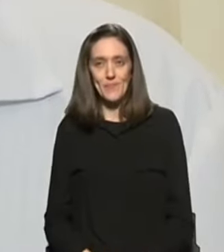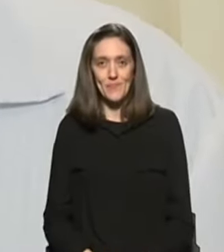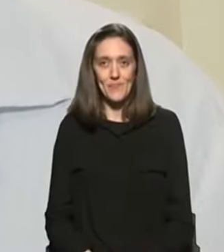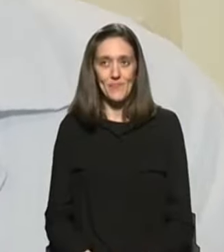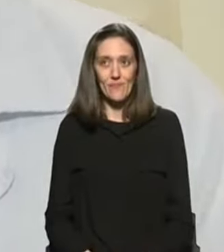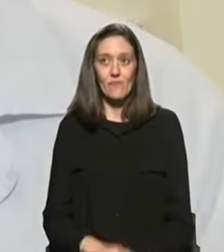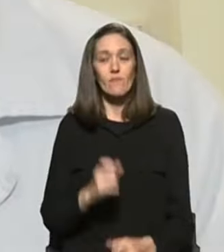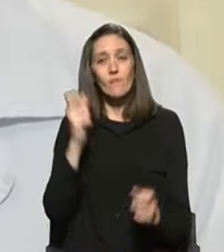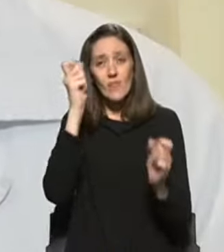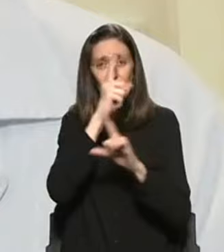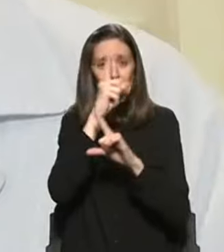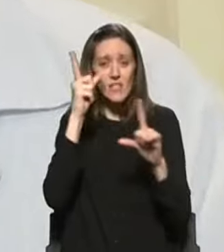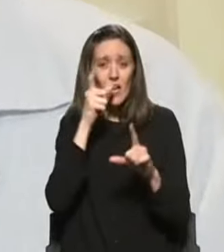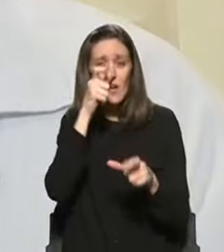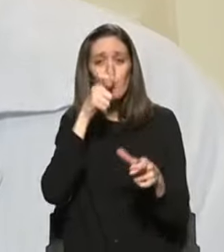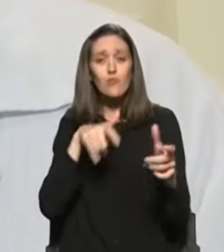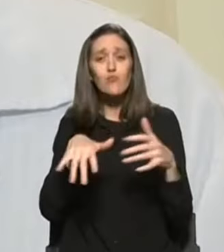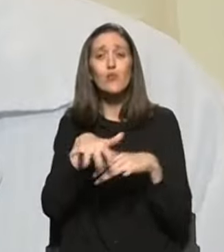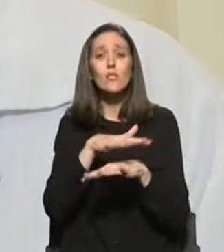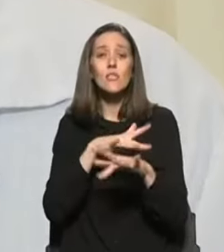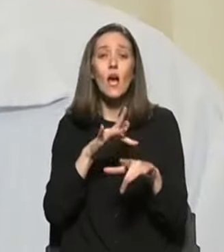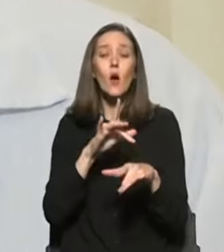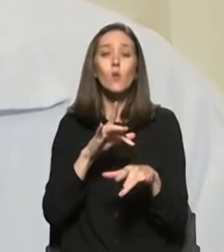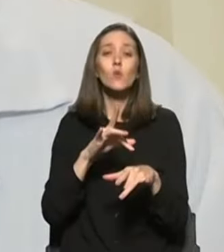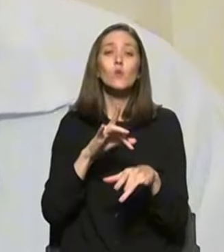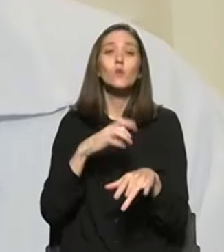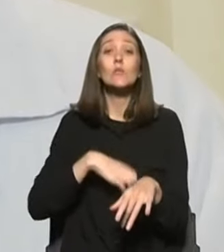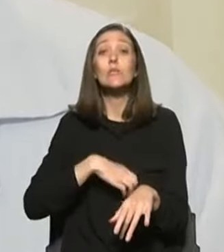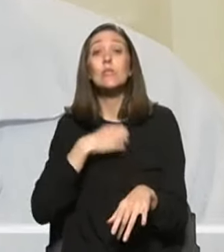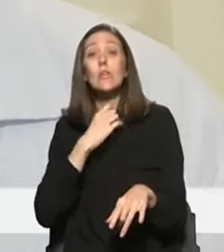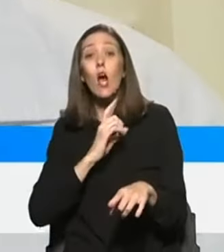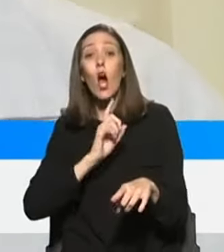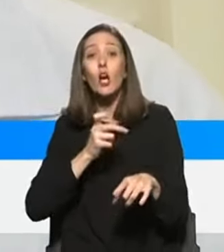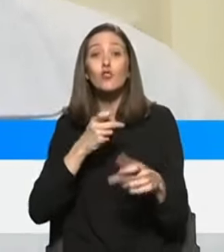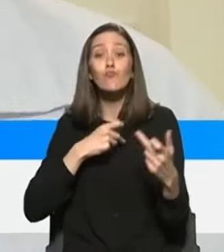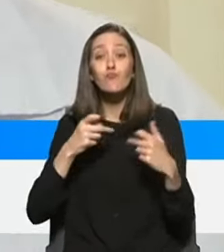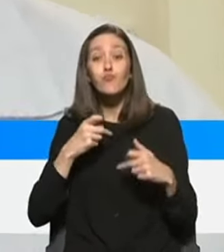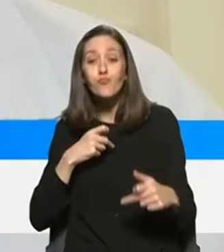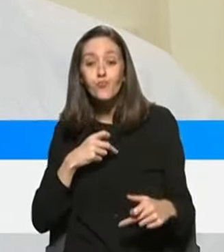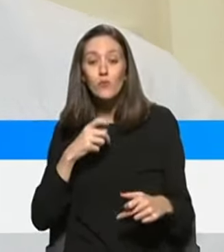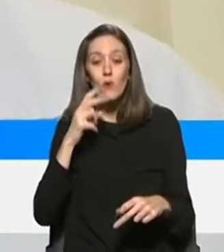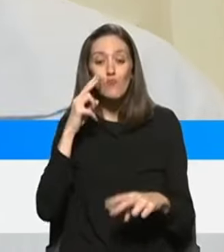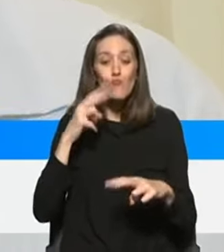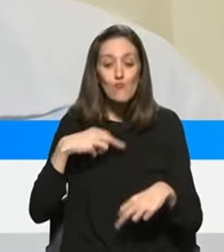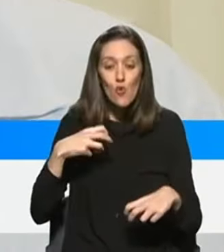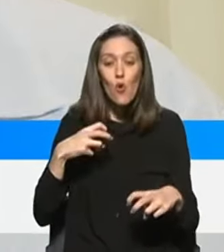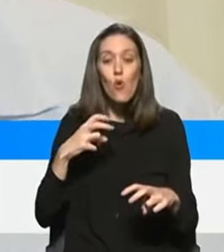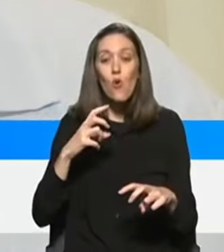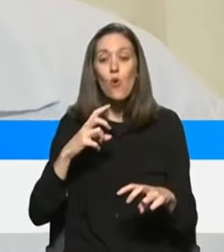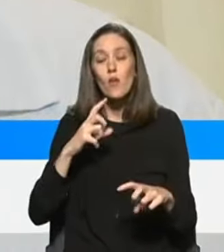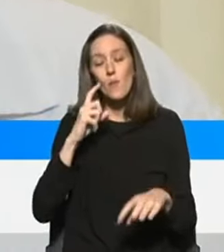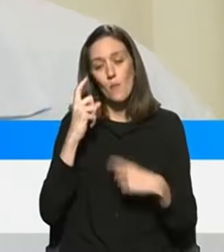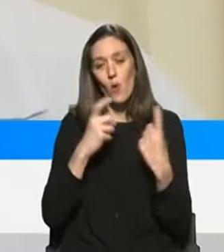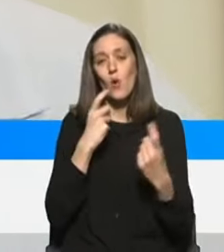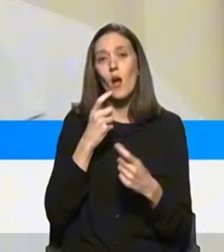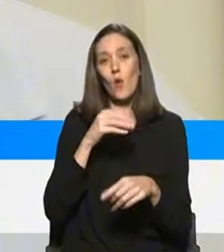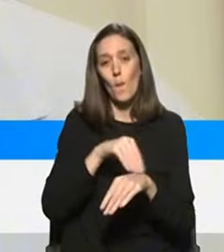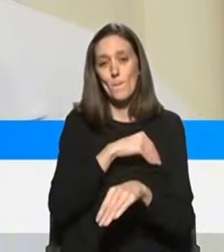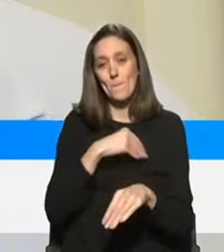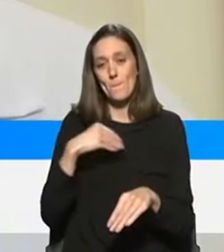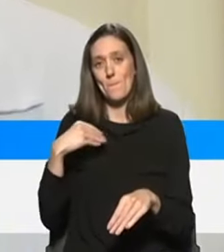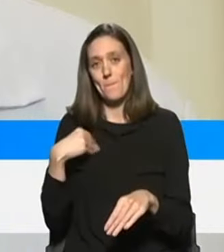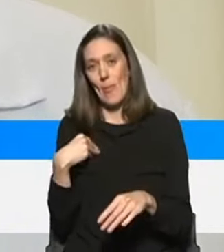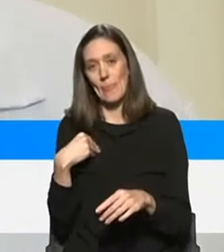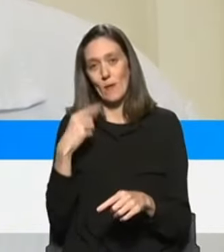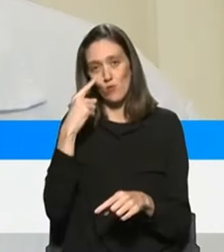os sinais e os sintomas que de forma precoce devem ser identificados e que devem motivar a procura de um médico